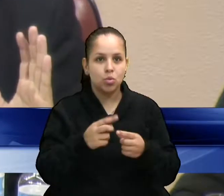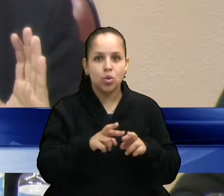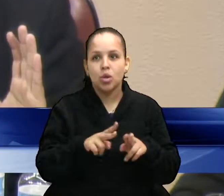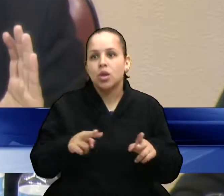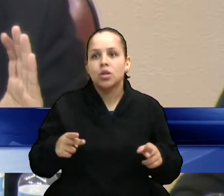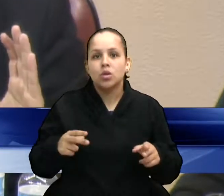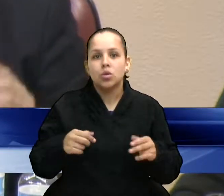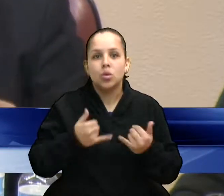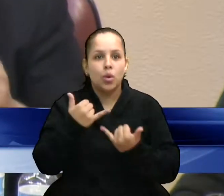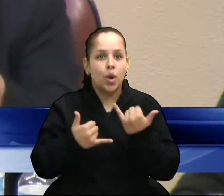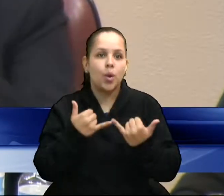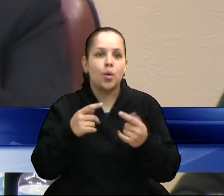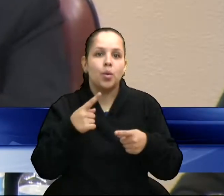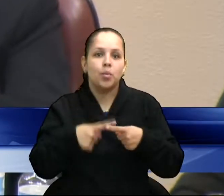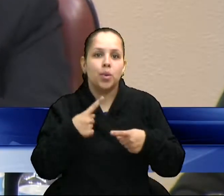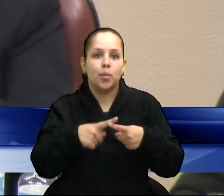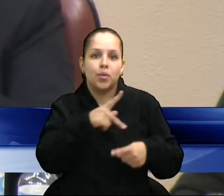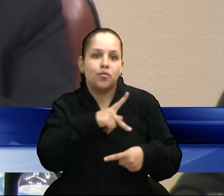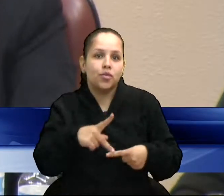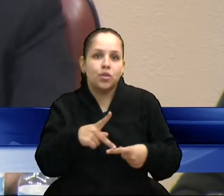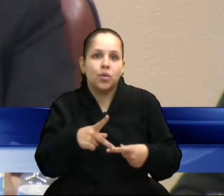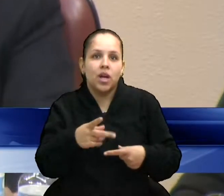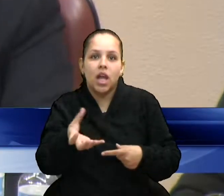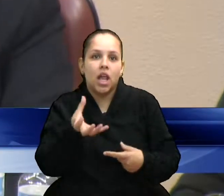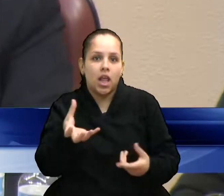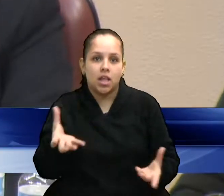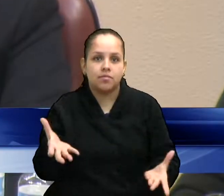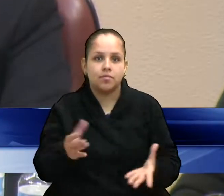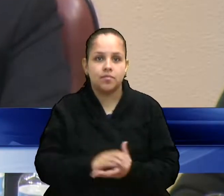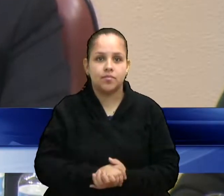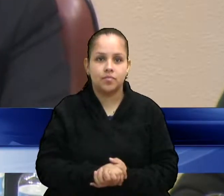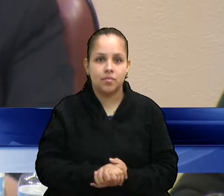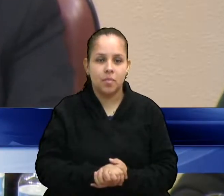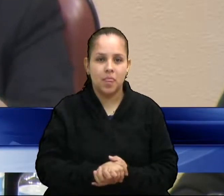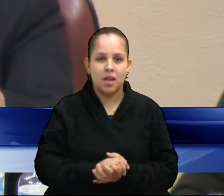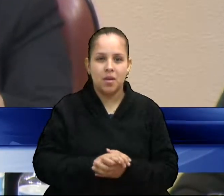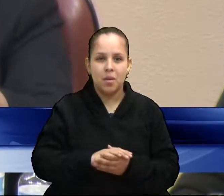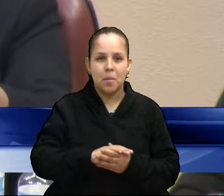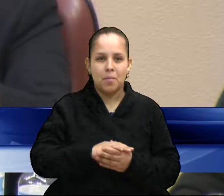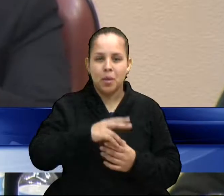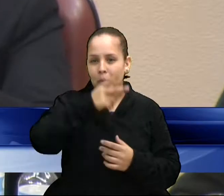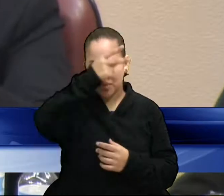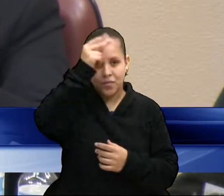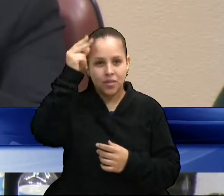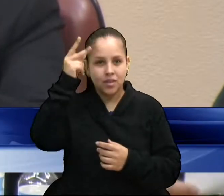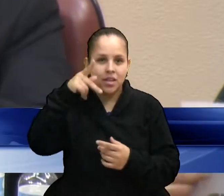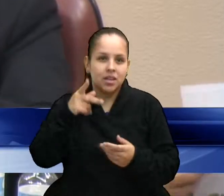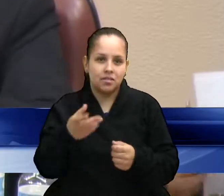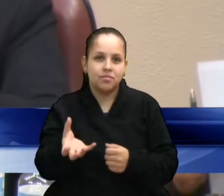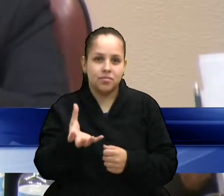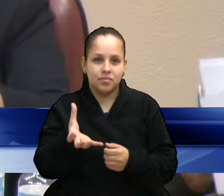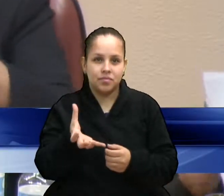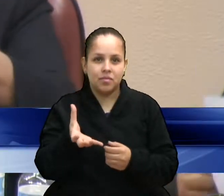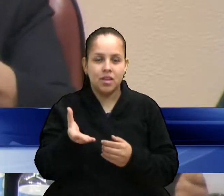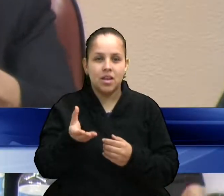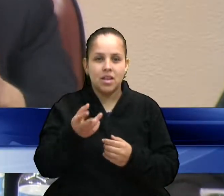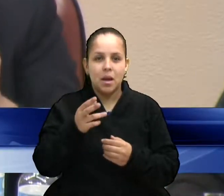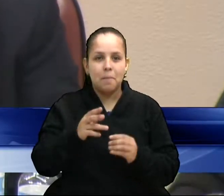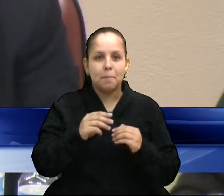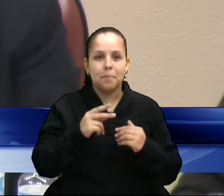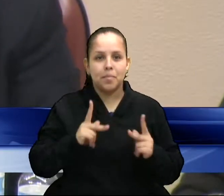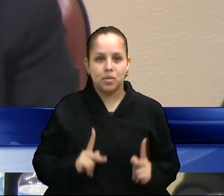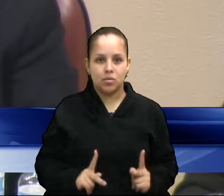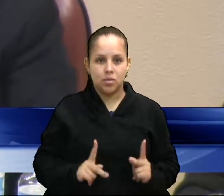é. Quem acompanhou na imprensa aí um mês atrás, tiveram uma audiência de conciliação sobre a tarifa,